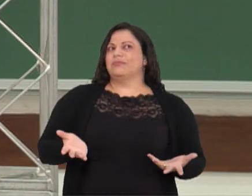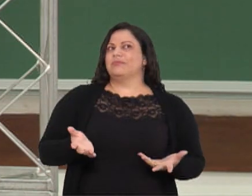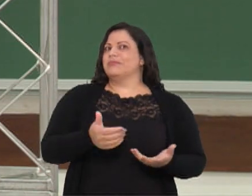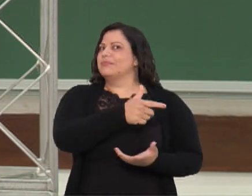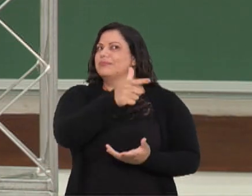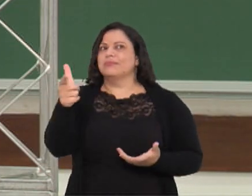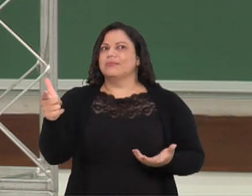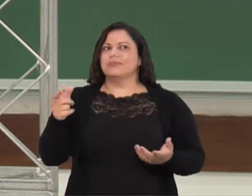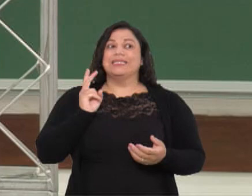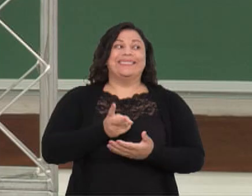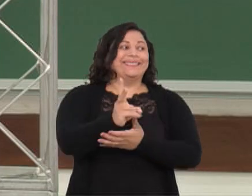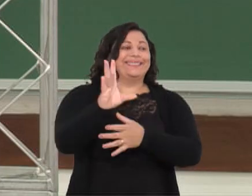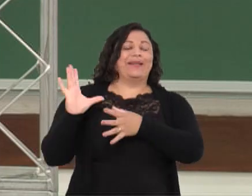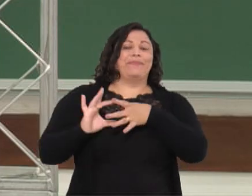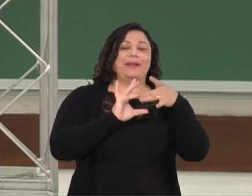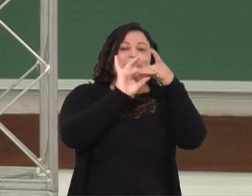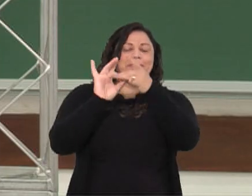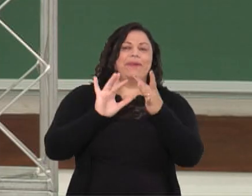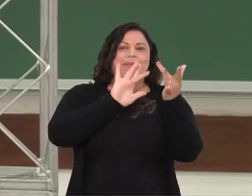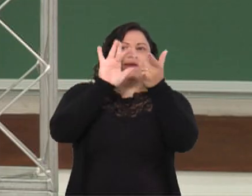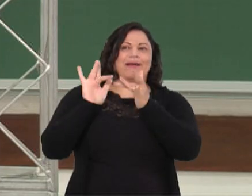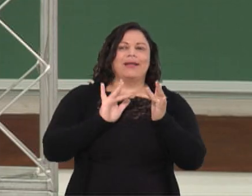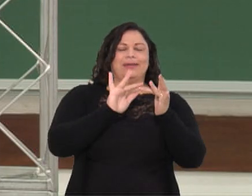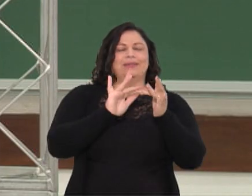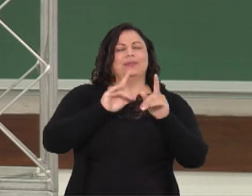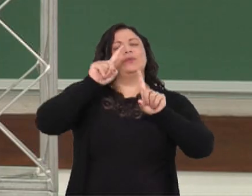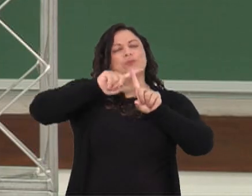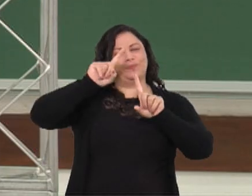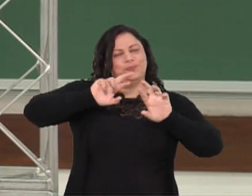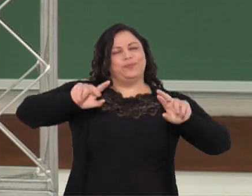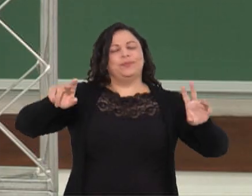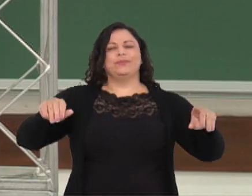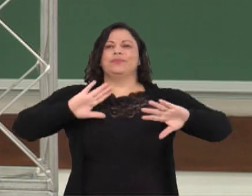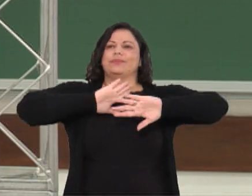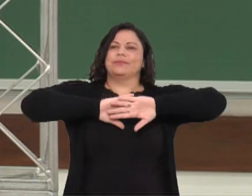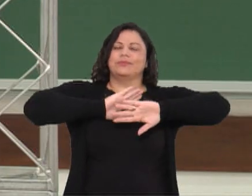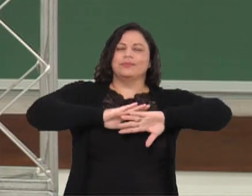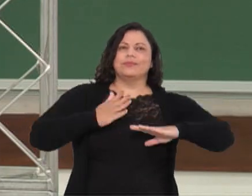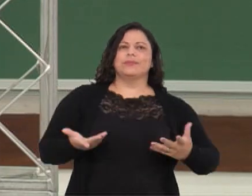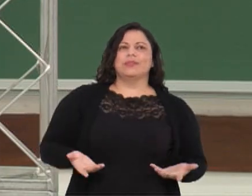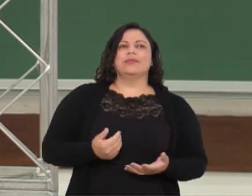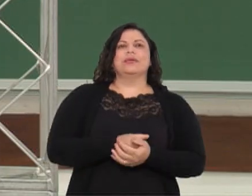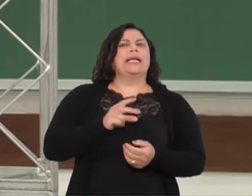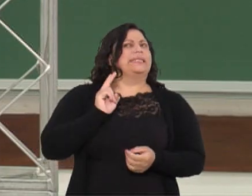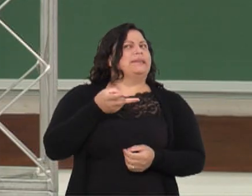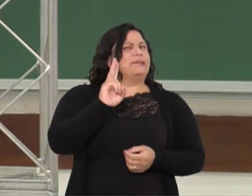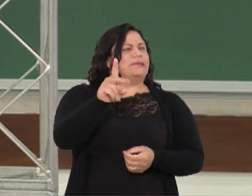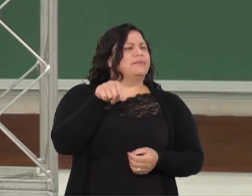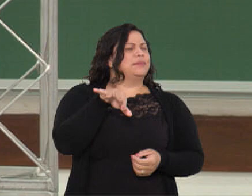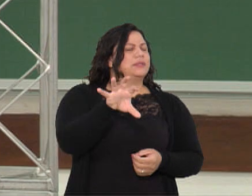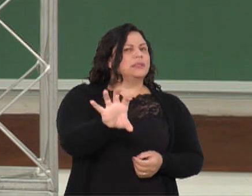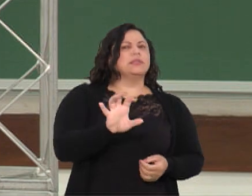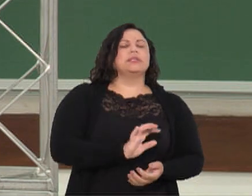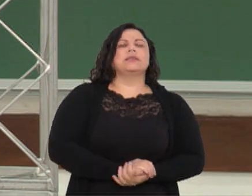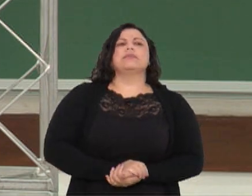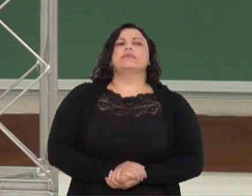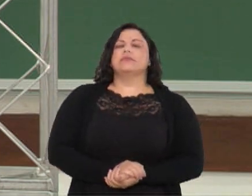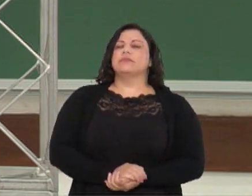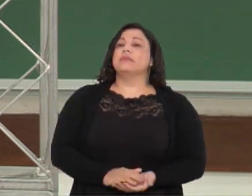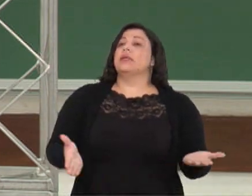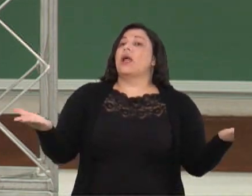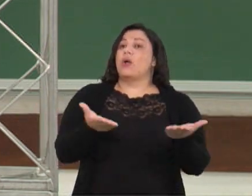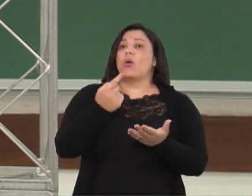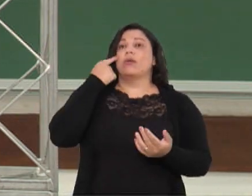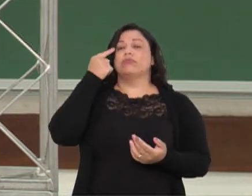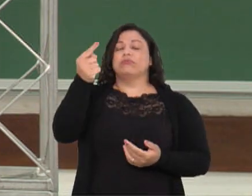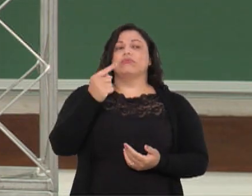sempre vinculado a algum tipo de ideologia. É sempre desse jeito. E agora vejamos isso